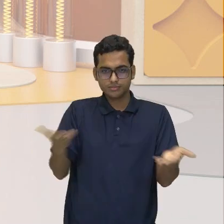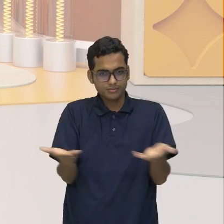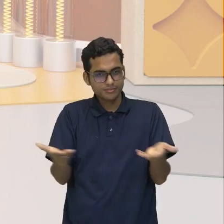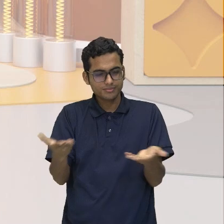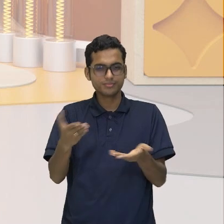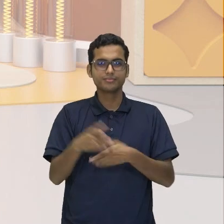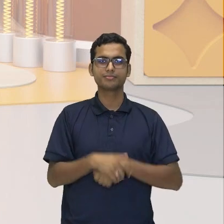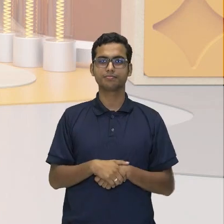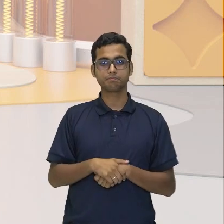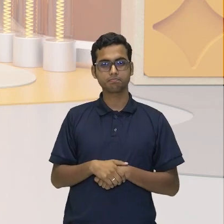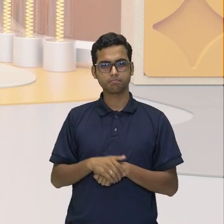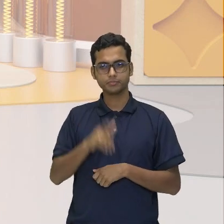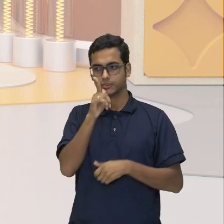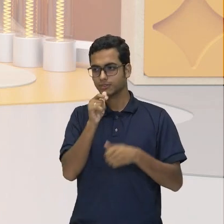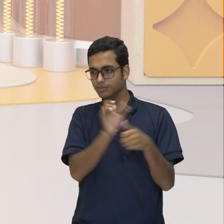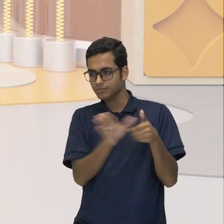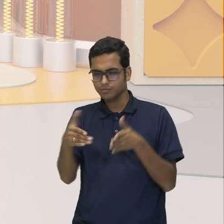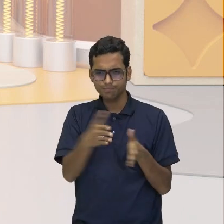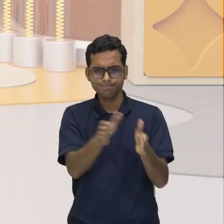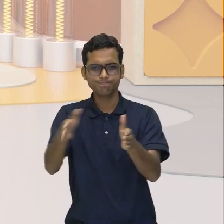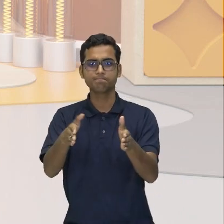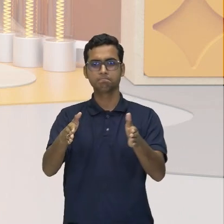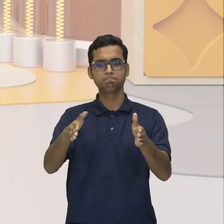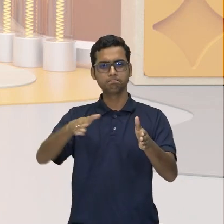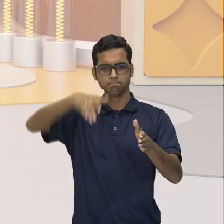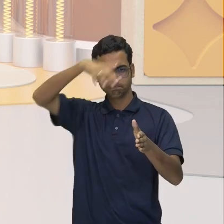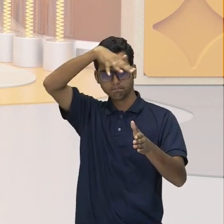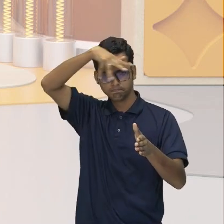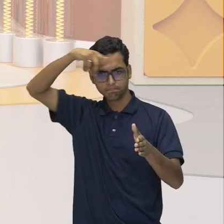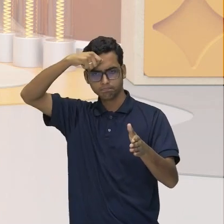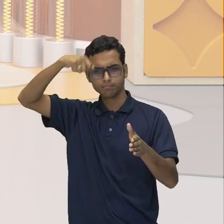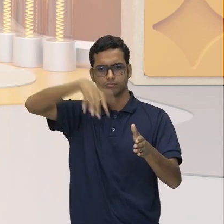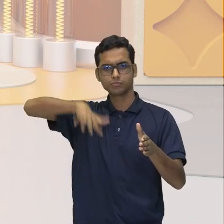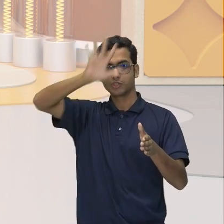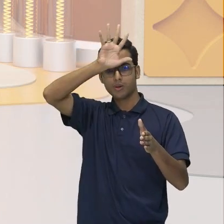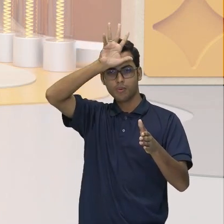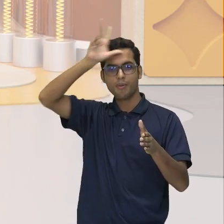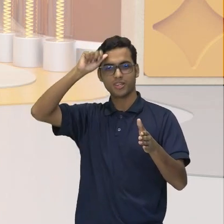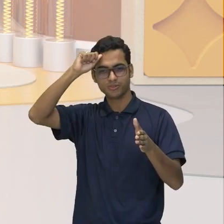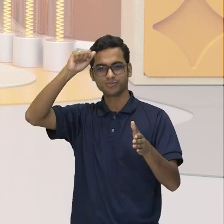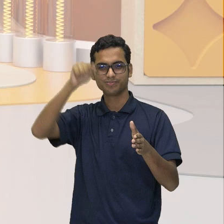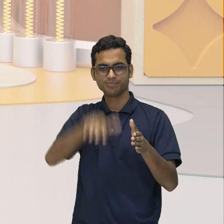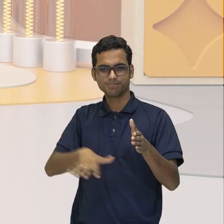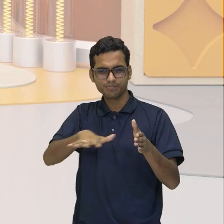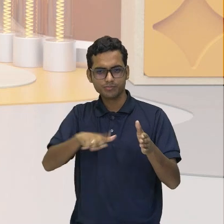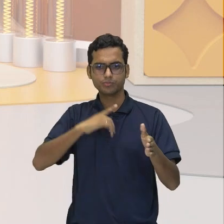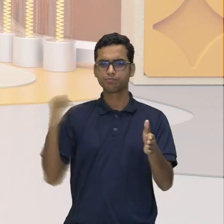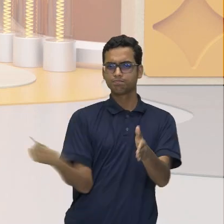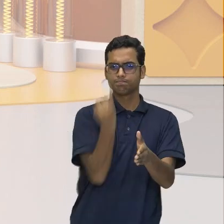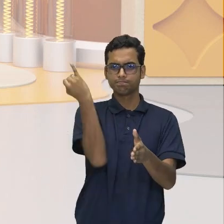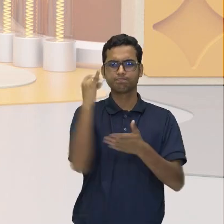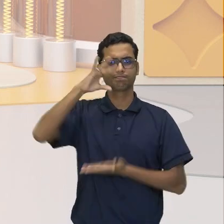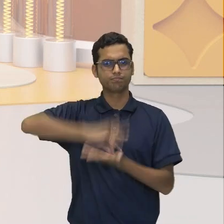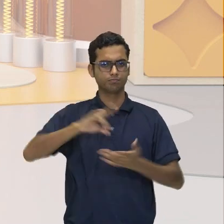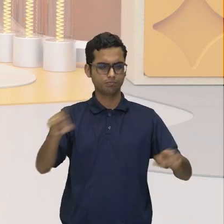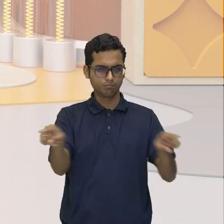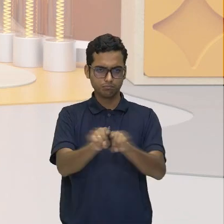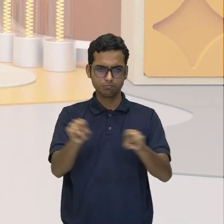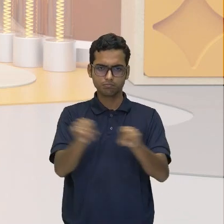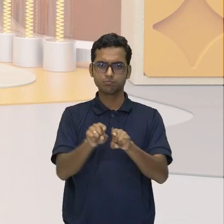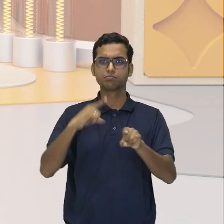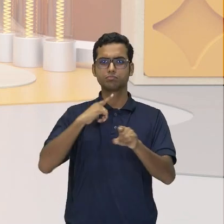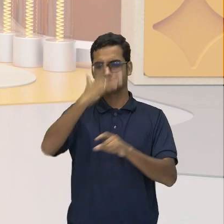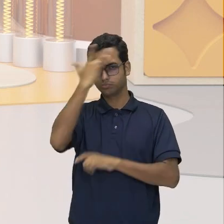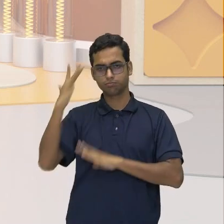os rios que banham aqui o Amazonas, eles são de fundamental importância para